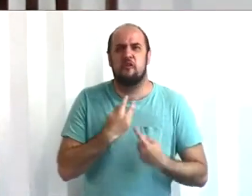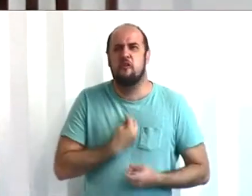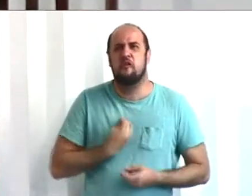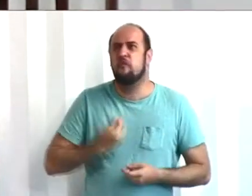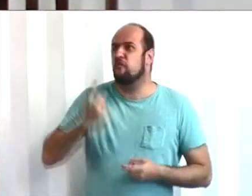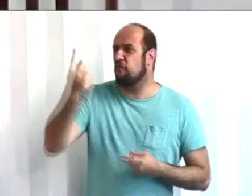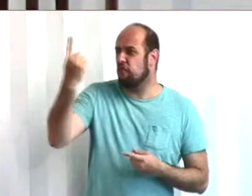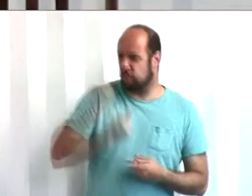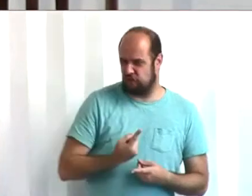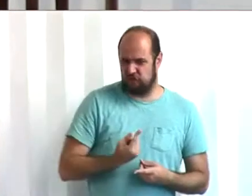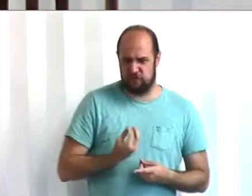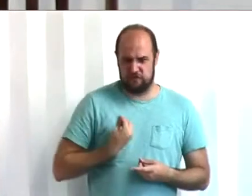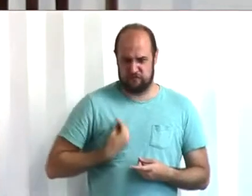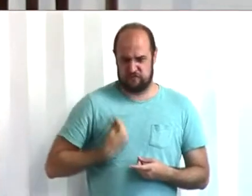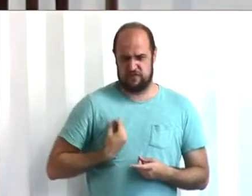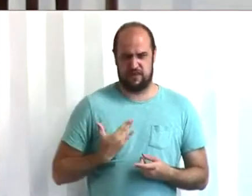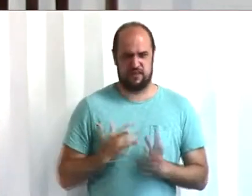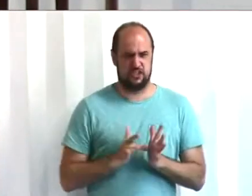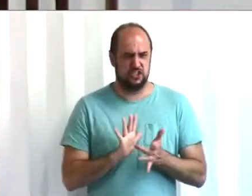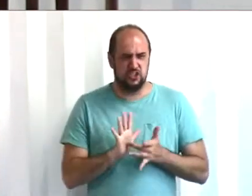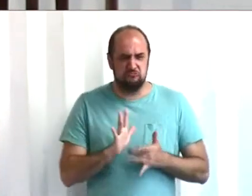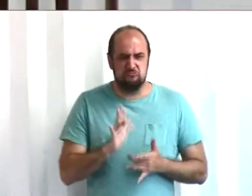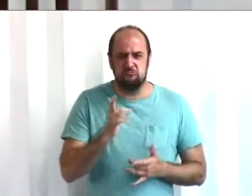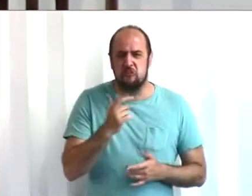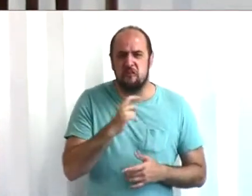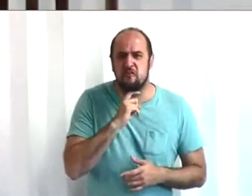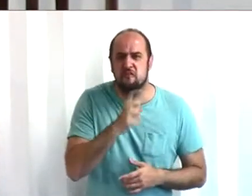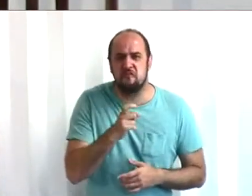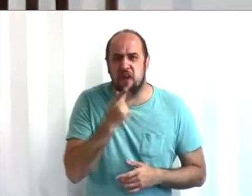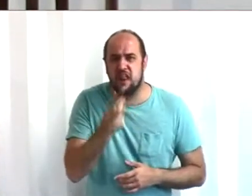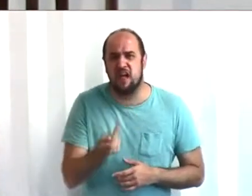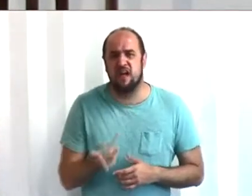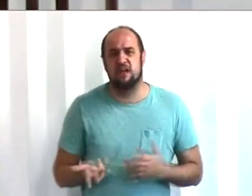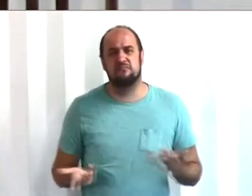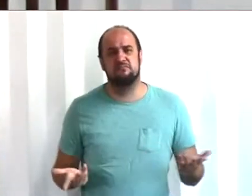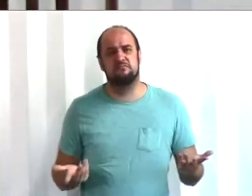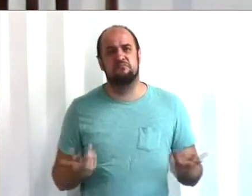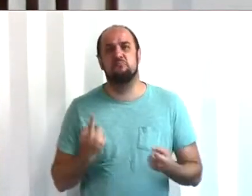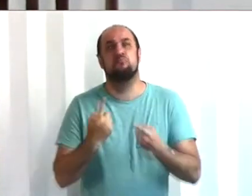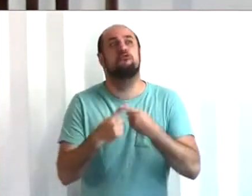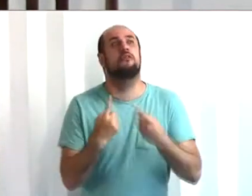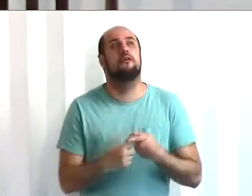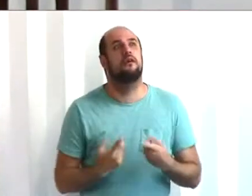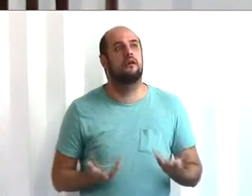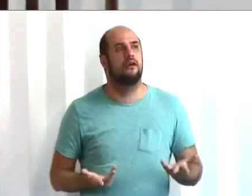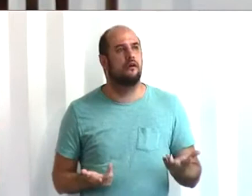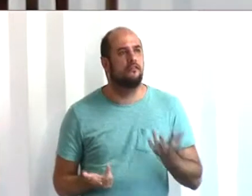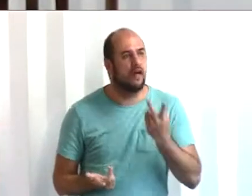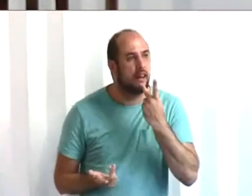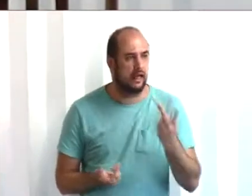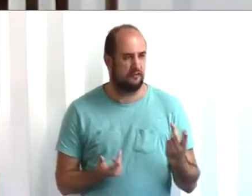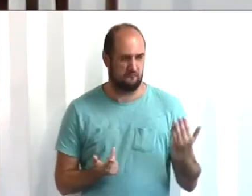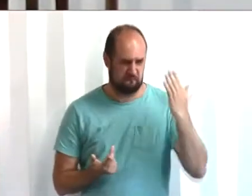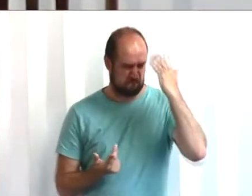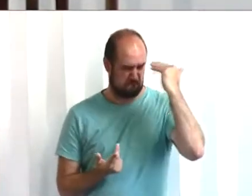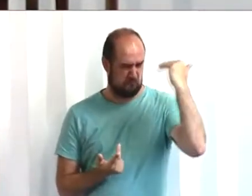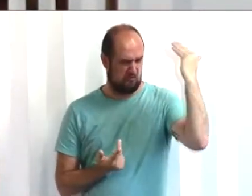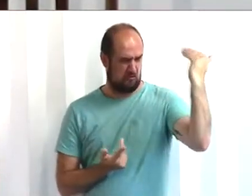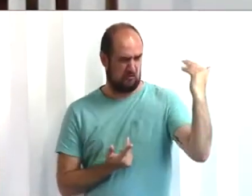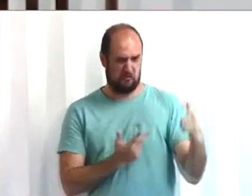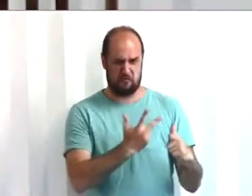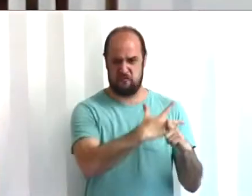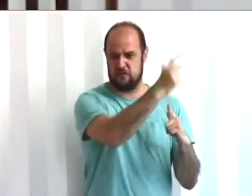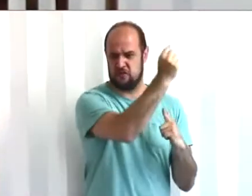encarnação? Por que se fala de Natal e não se fala de encarnação? Por que se fala de sucesso,